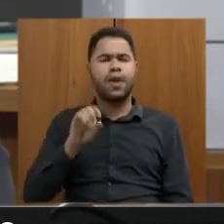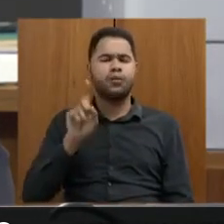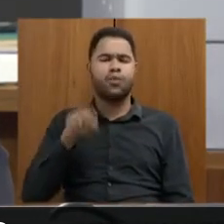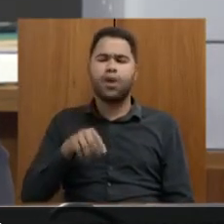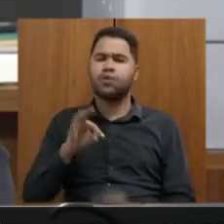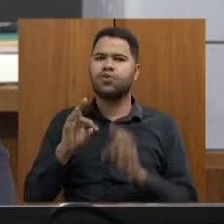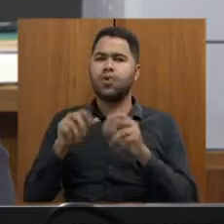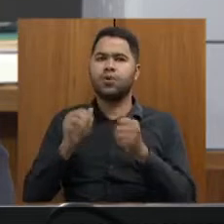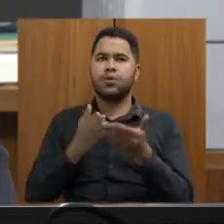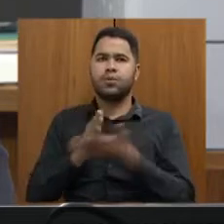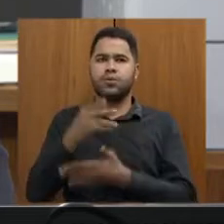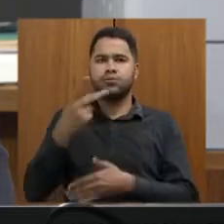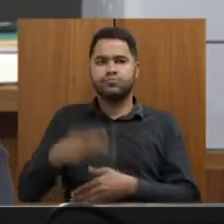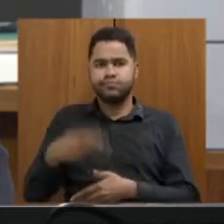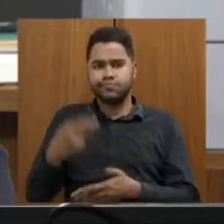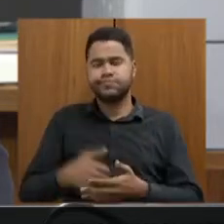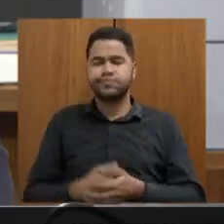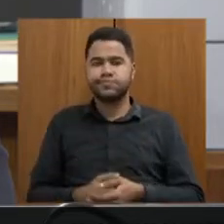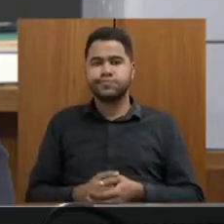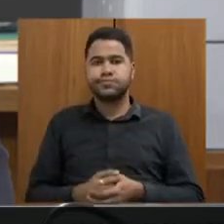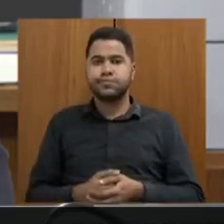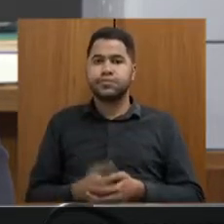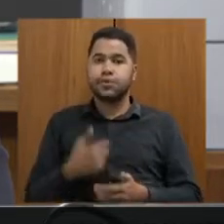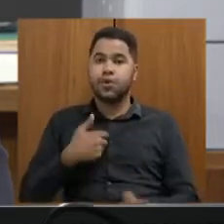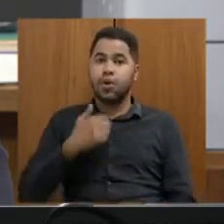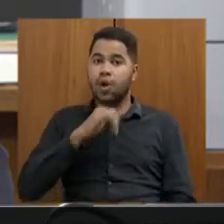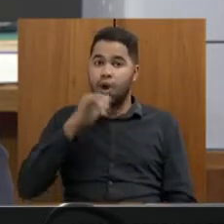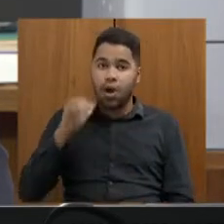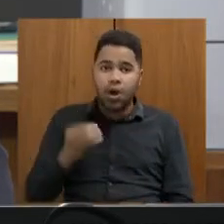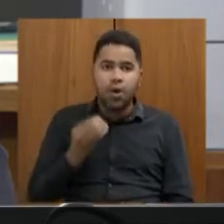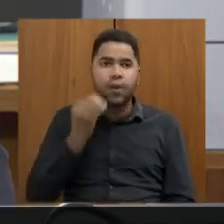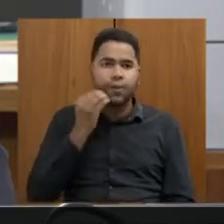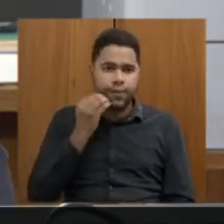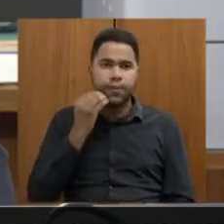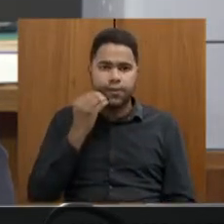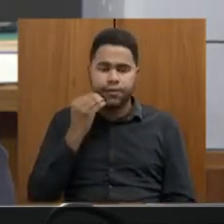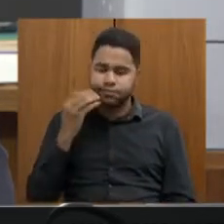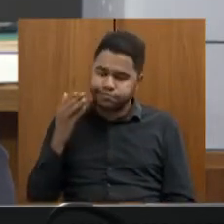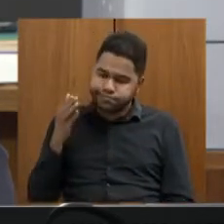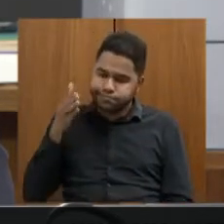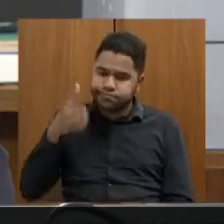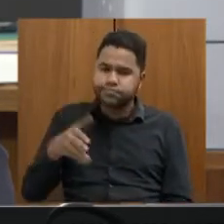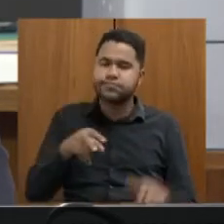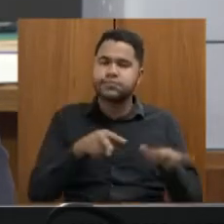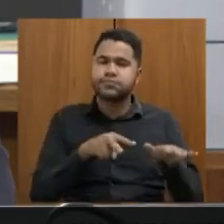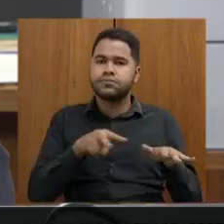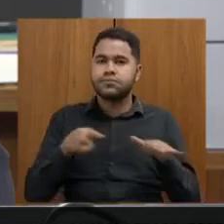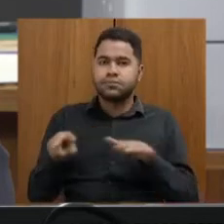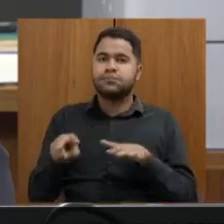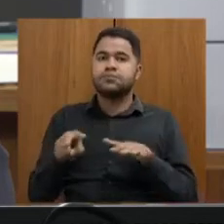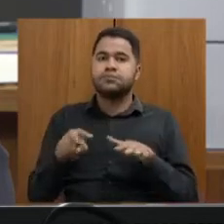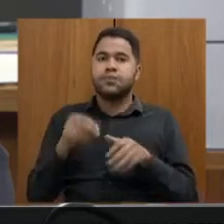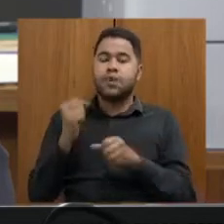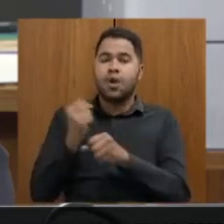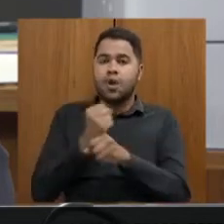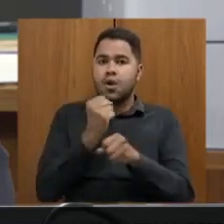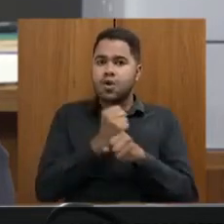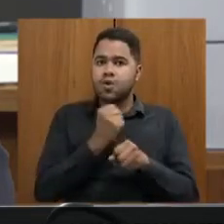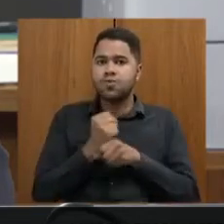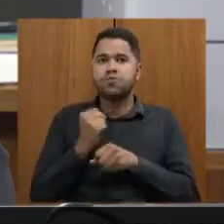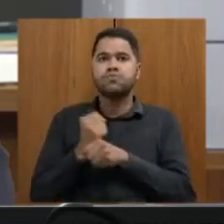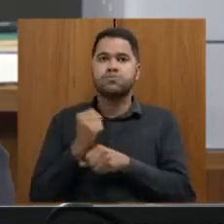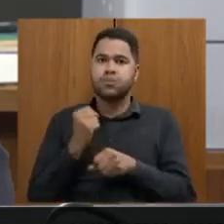aqui seus colegas dessa casa eu tive oportunidade passar nela nesta semana as obras estão